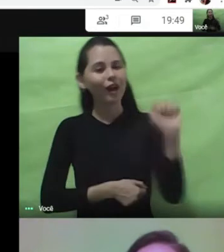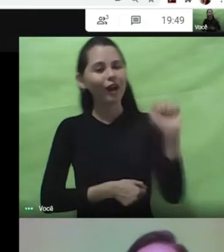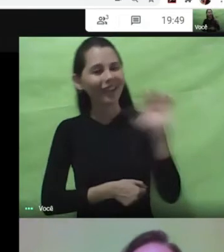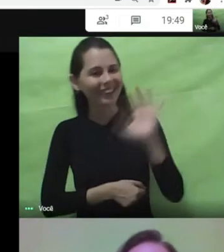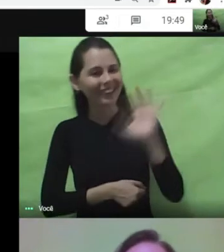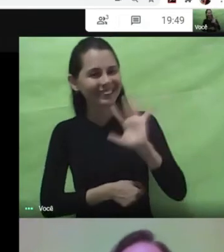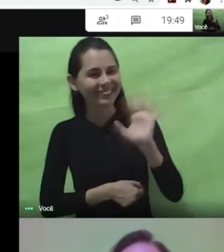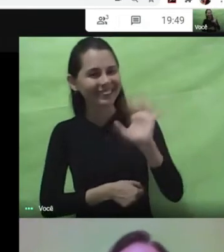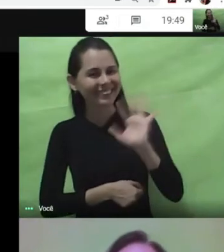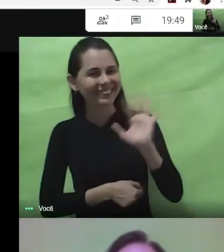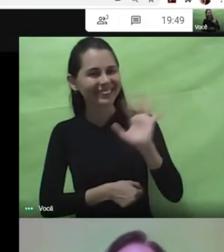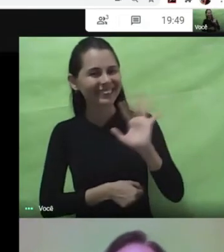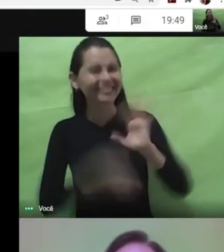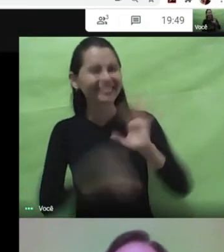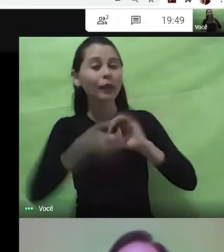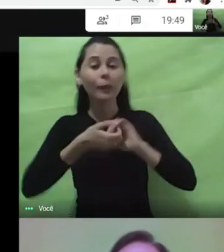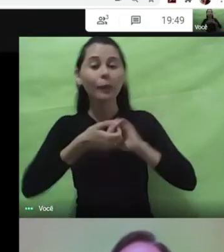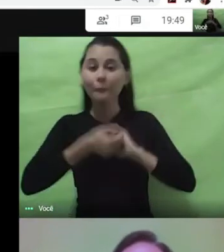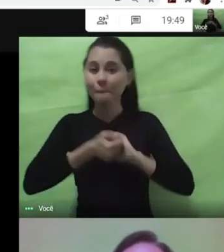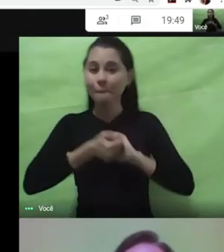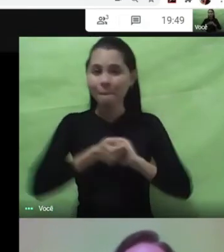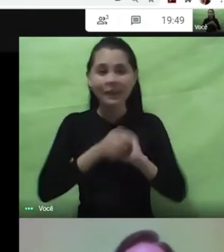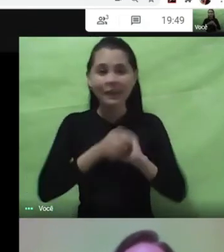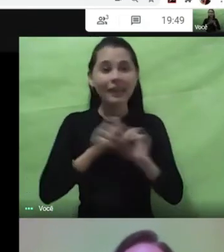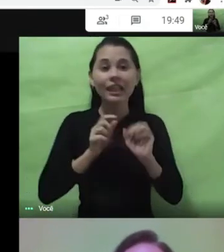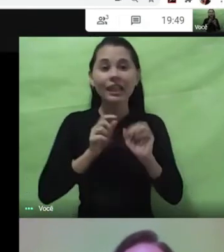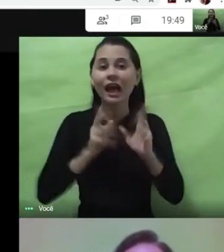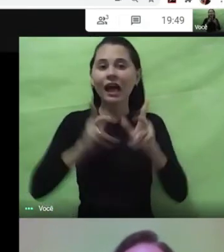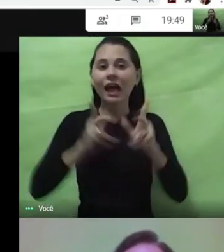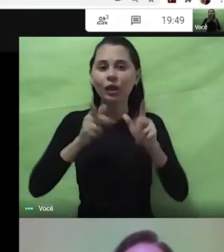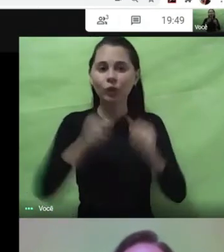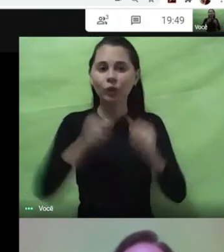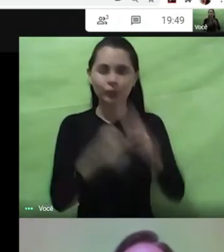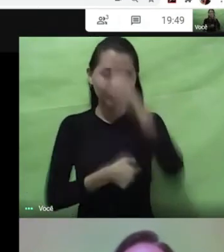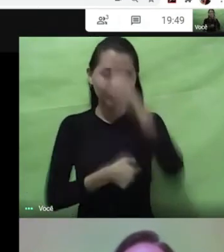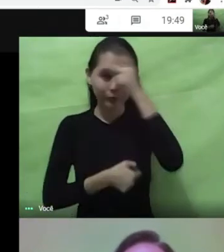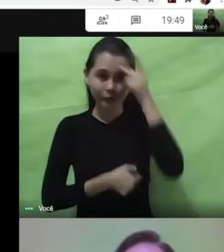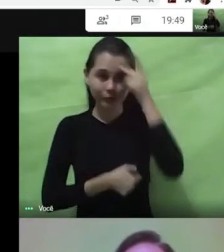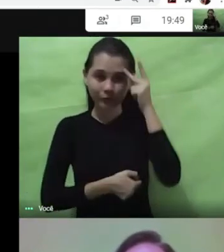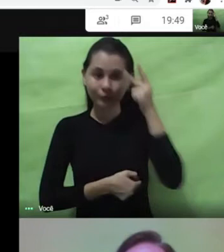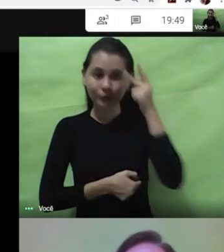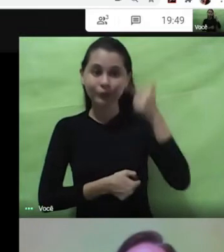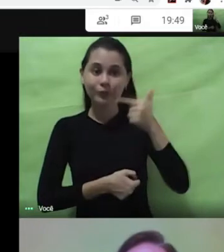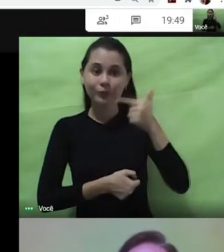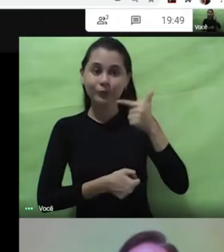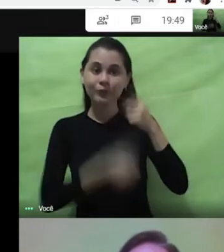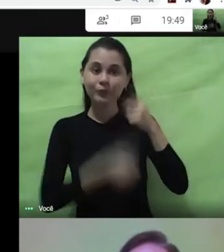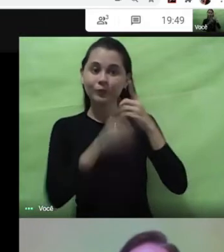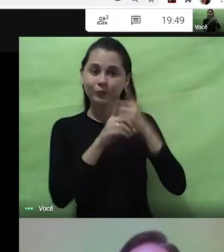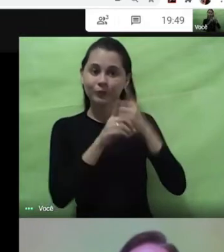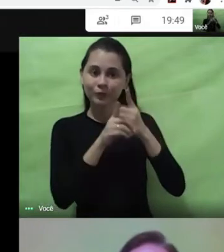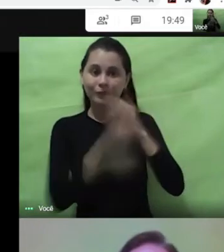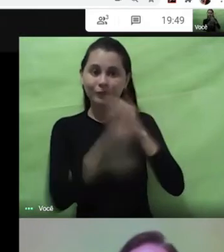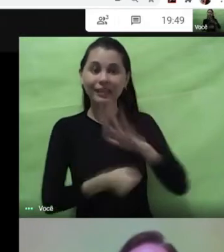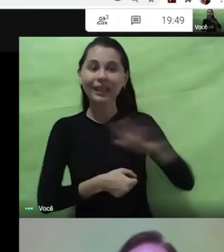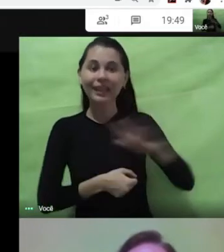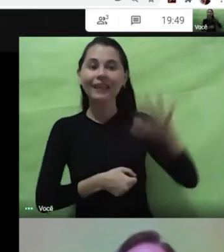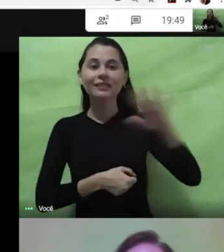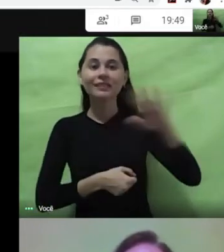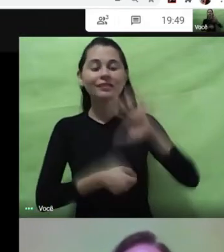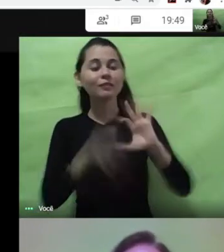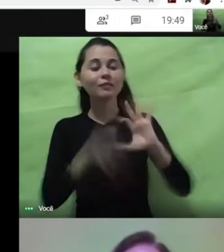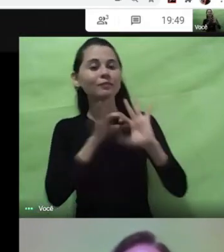Olá, cumprimento a todos. Do segundo encontro nacional integrado de